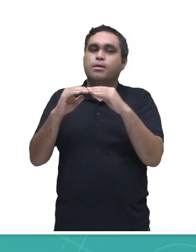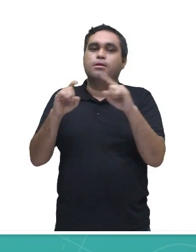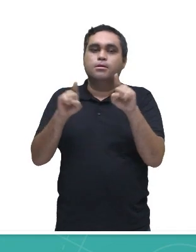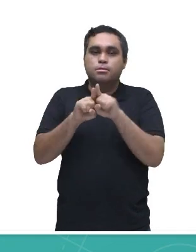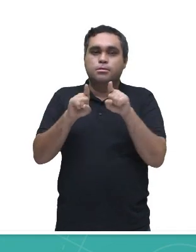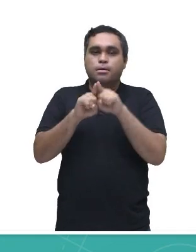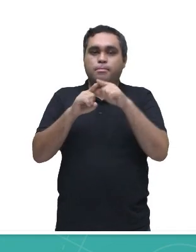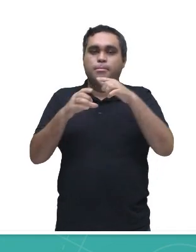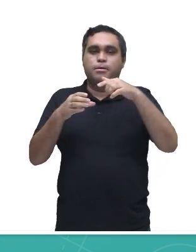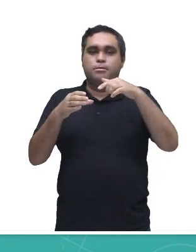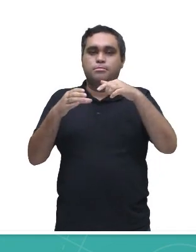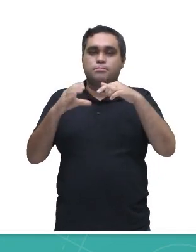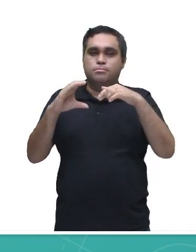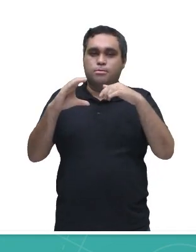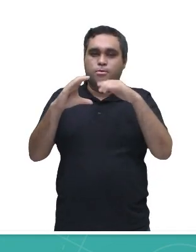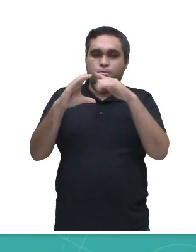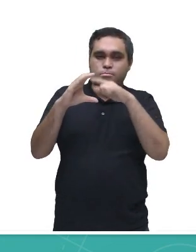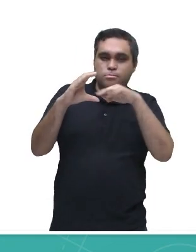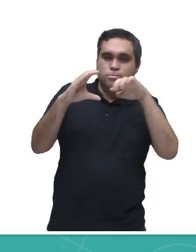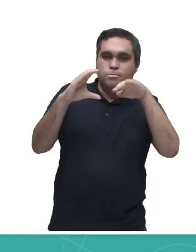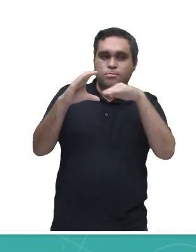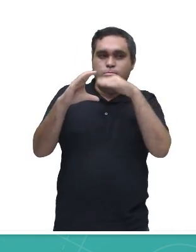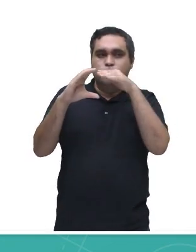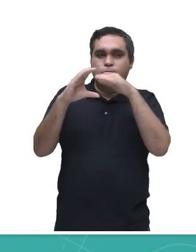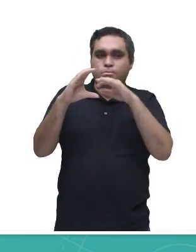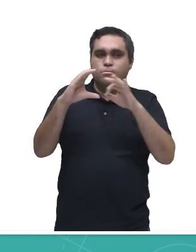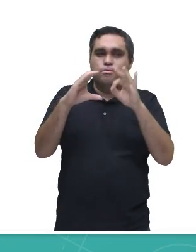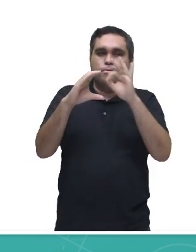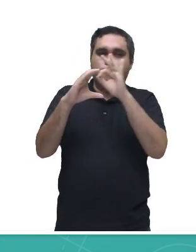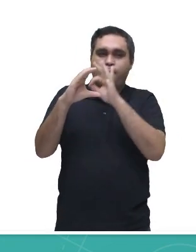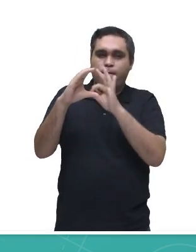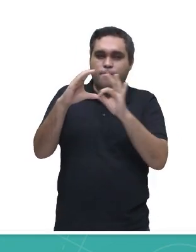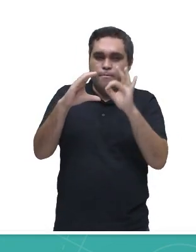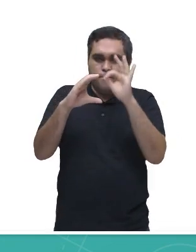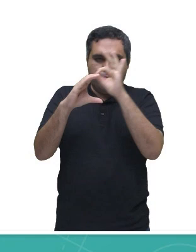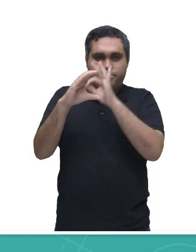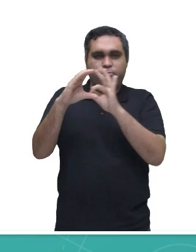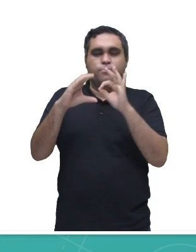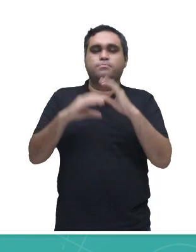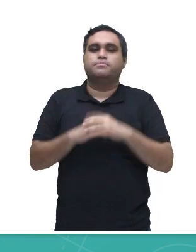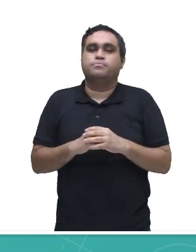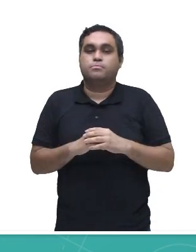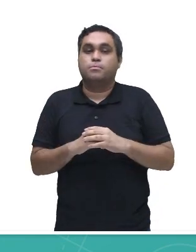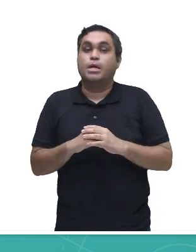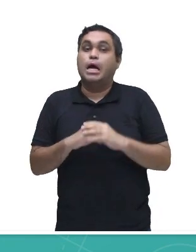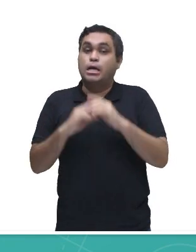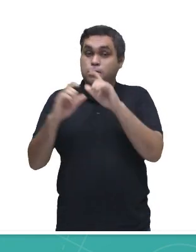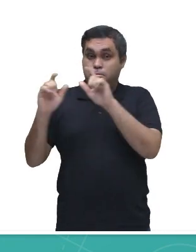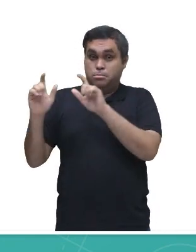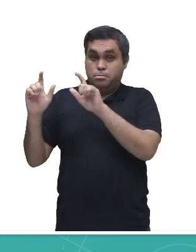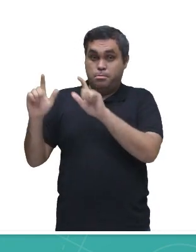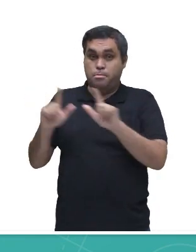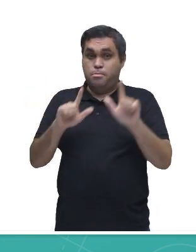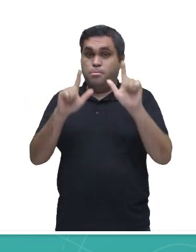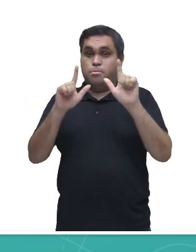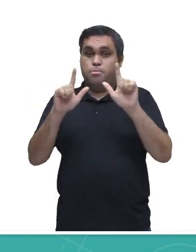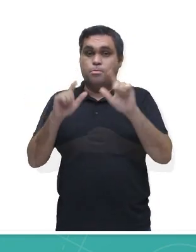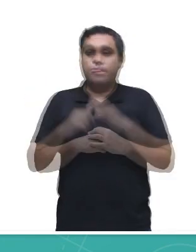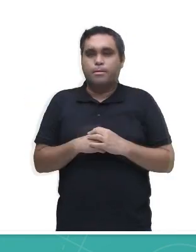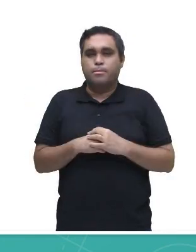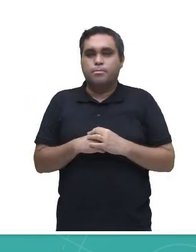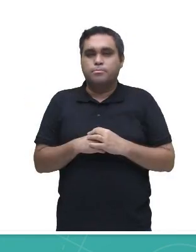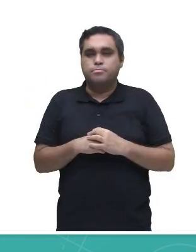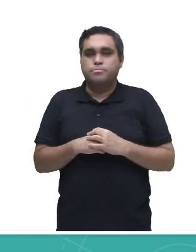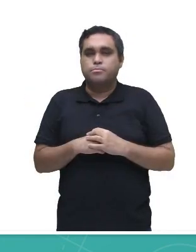às vezes até uma grande parte dentro da célula. Na nossa próxima cartela, nós vamos mostrar para